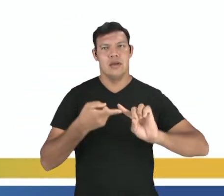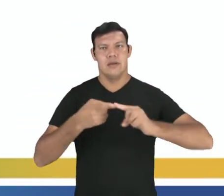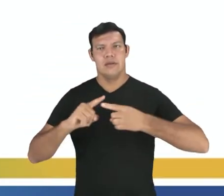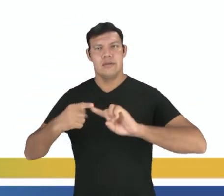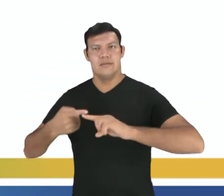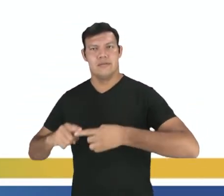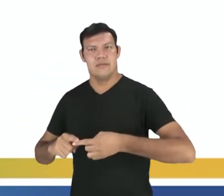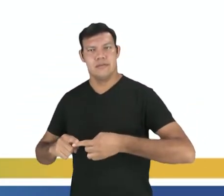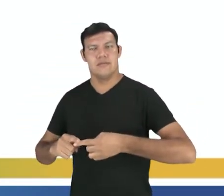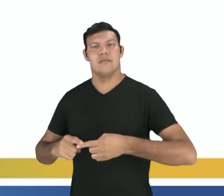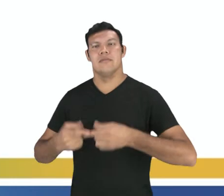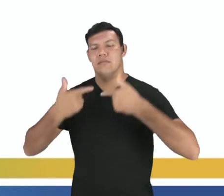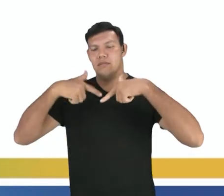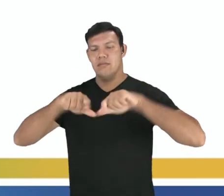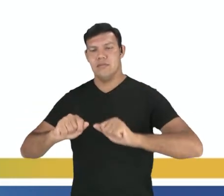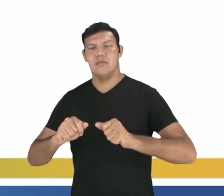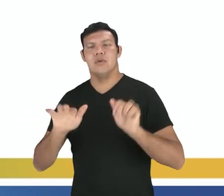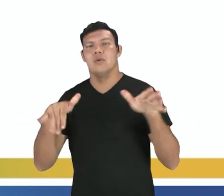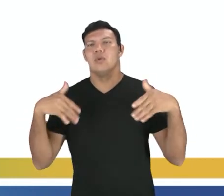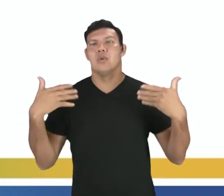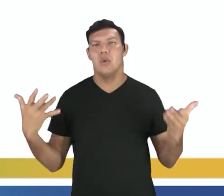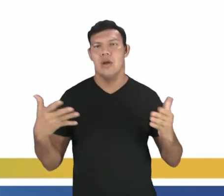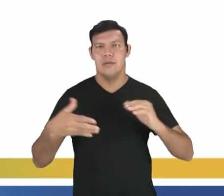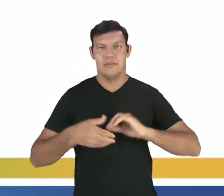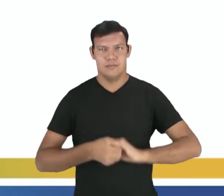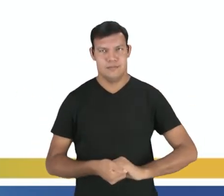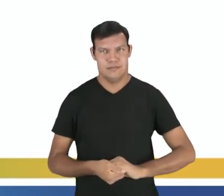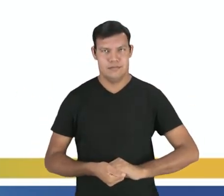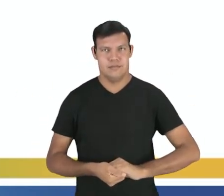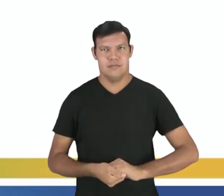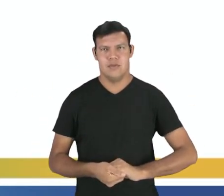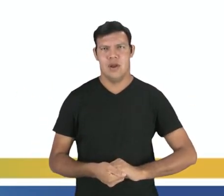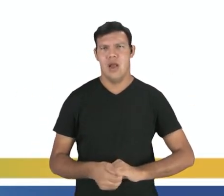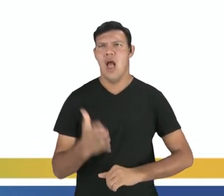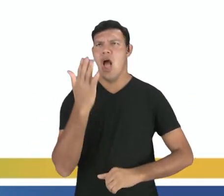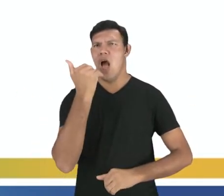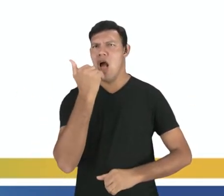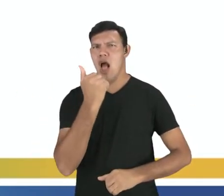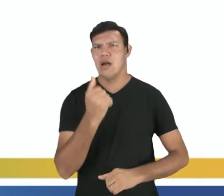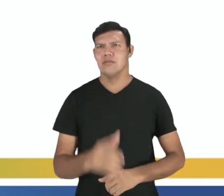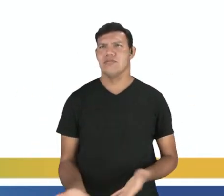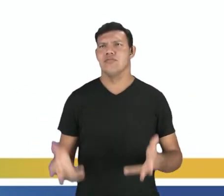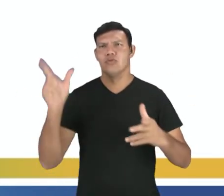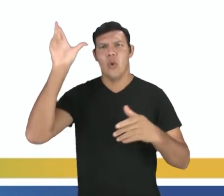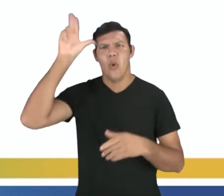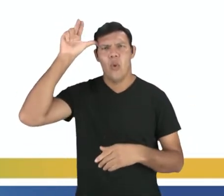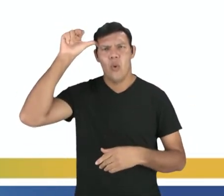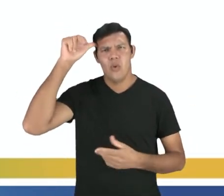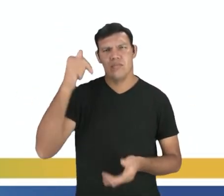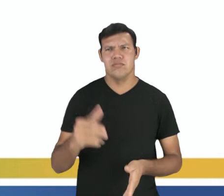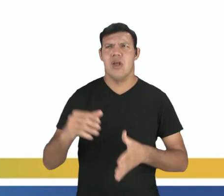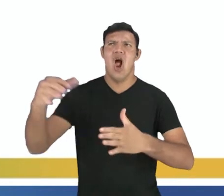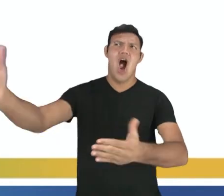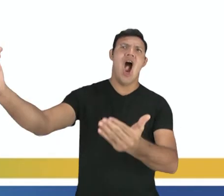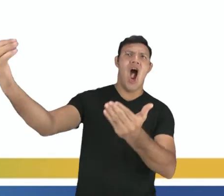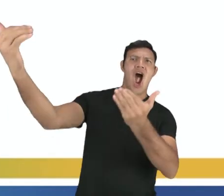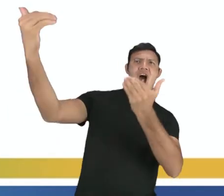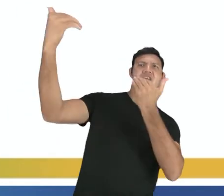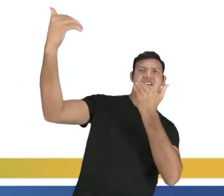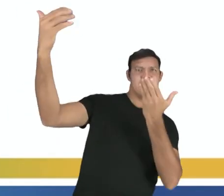sendo representada aí? Comer um cavalo inteiro, assim, de verdade, é algo que não